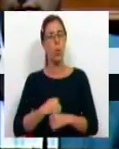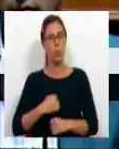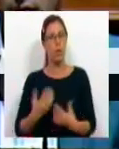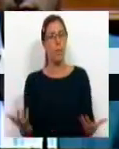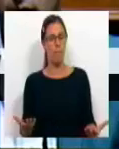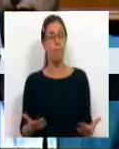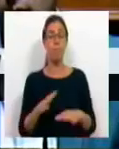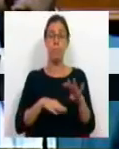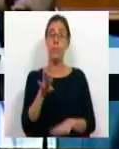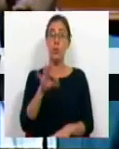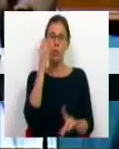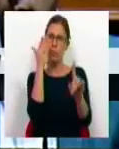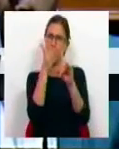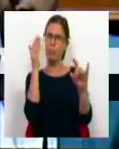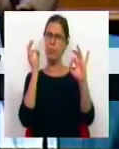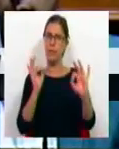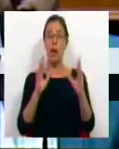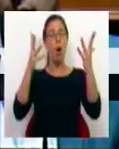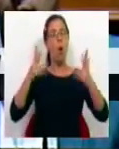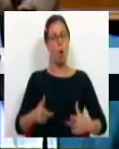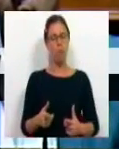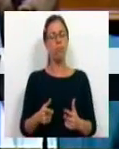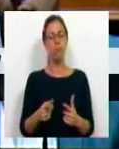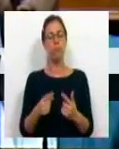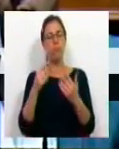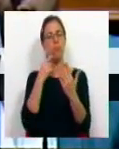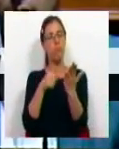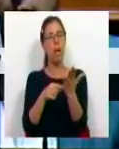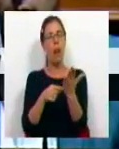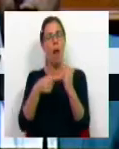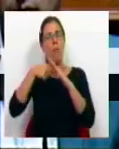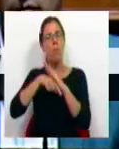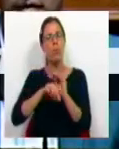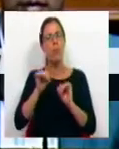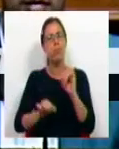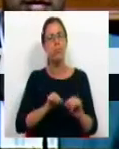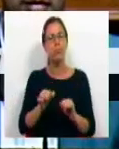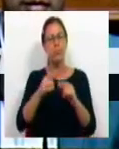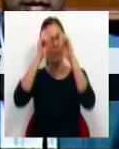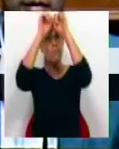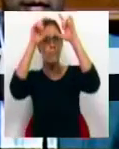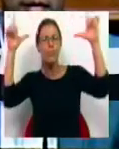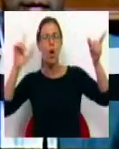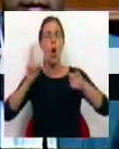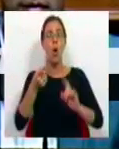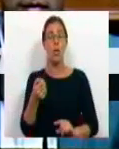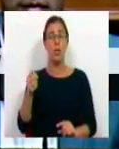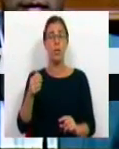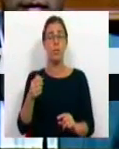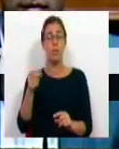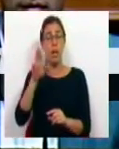trabalho. E ao fazer essas escolhas concretas, é um orçamento que expõe a profundidade da ideologia do